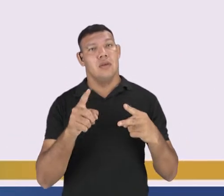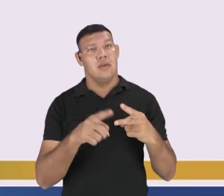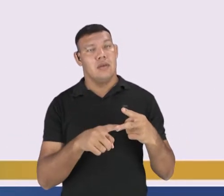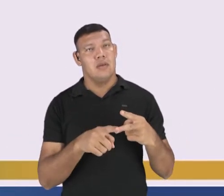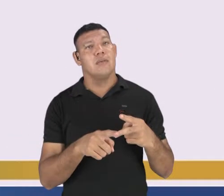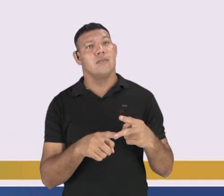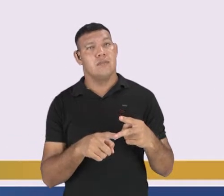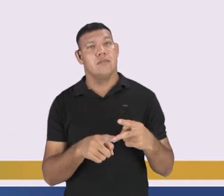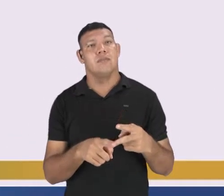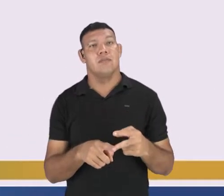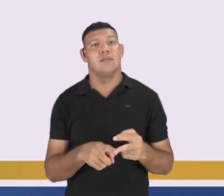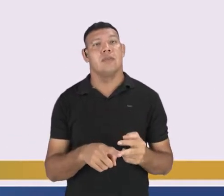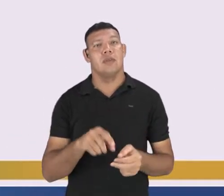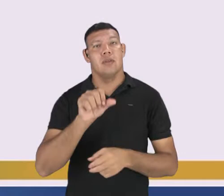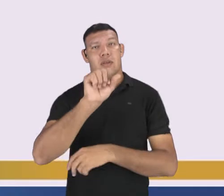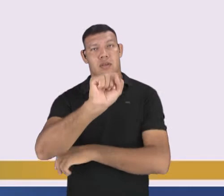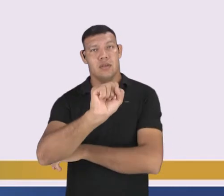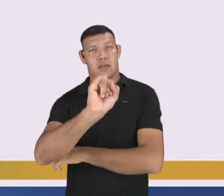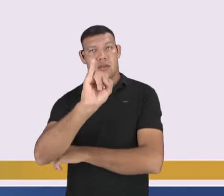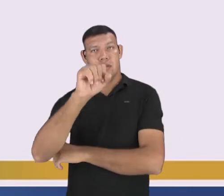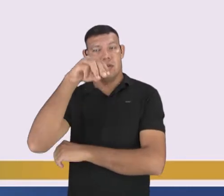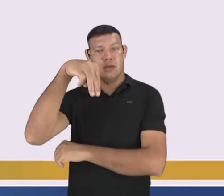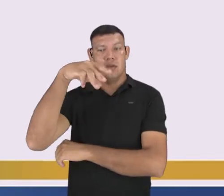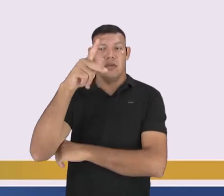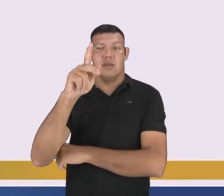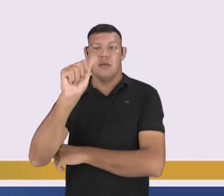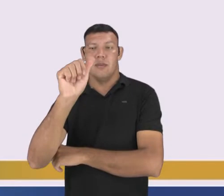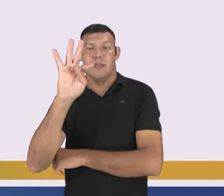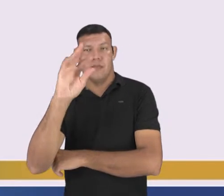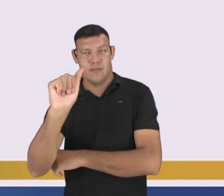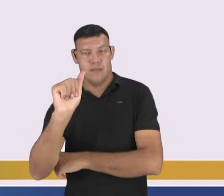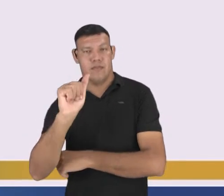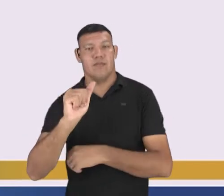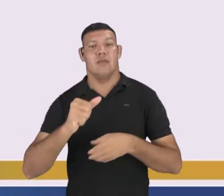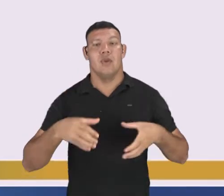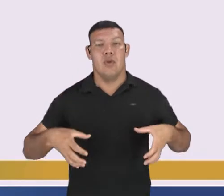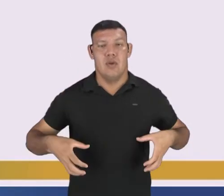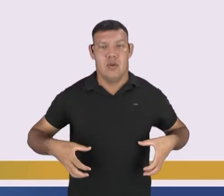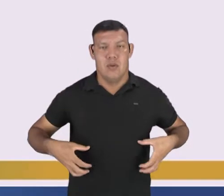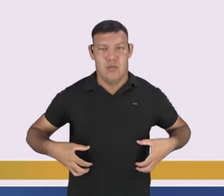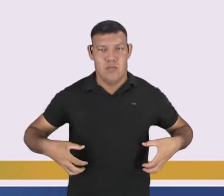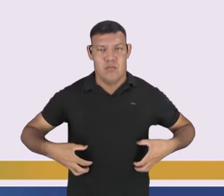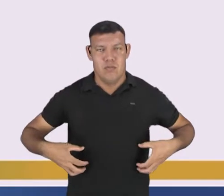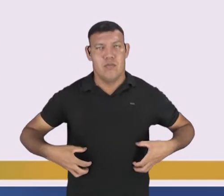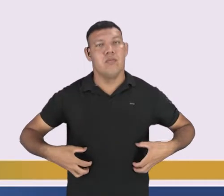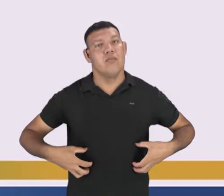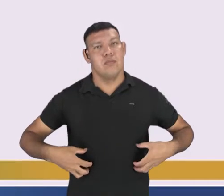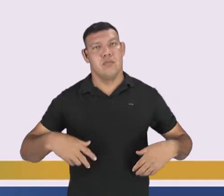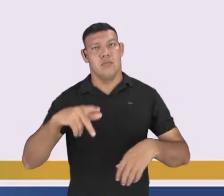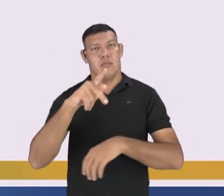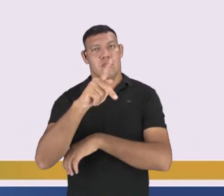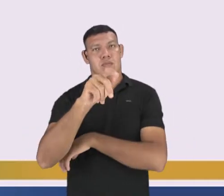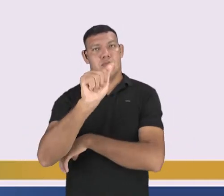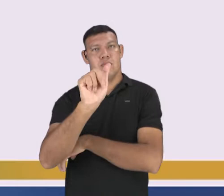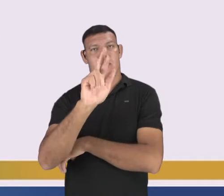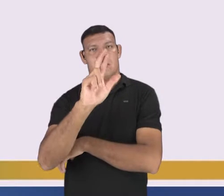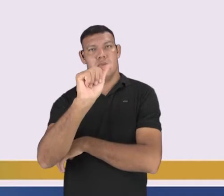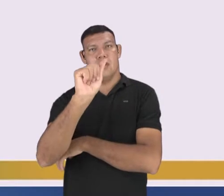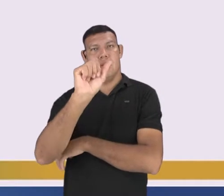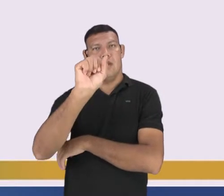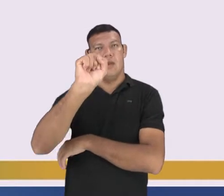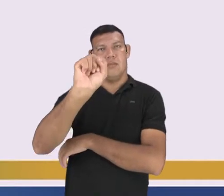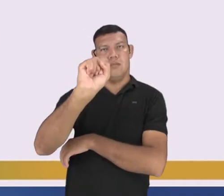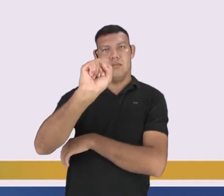sistema nervoso simpático, que estimula o funcionamento dos nossos órgãos, e o sistema nervoso parasimpático, que inibe